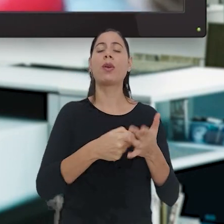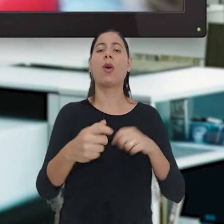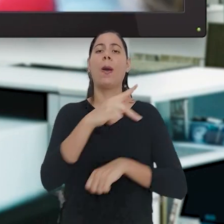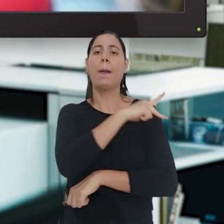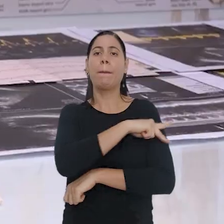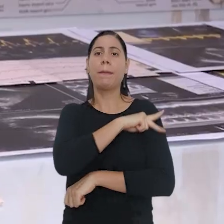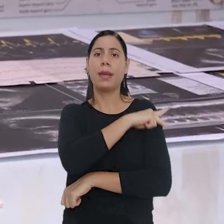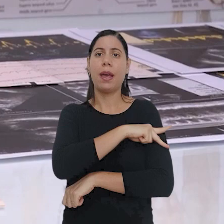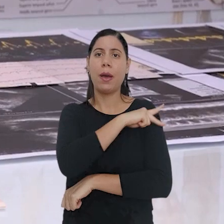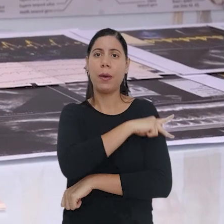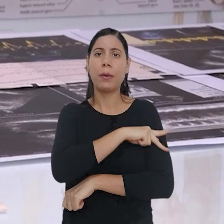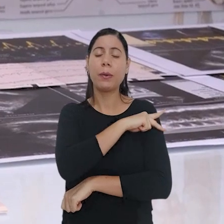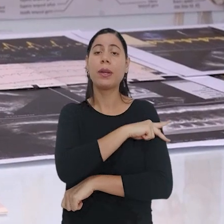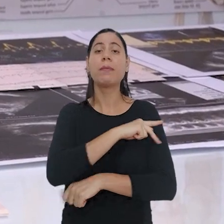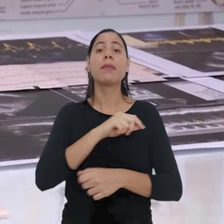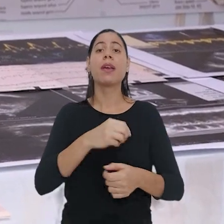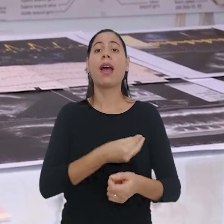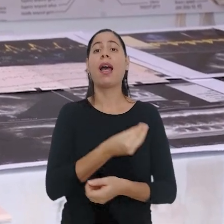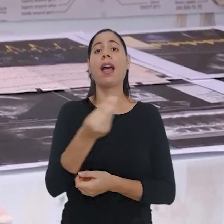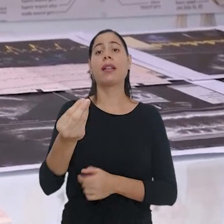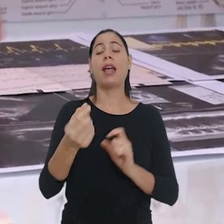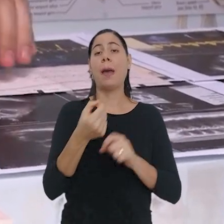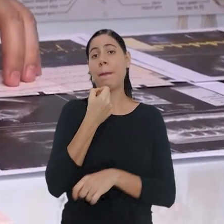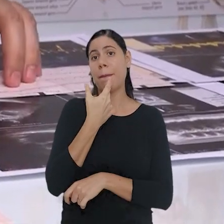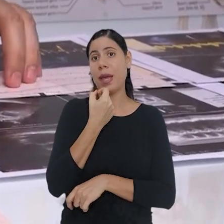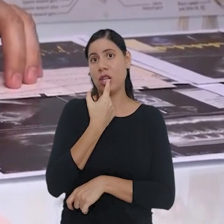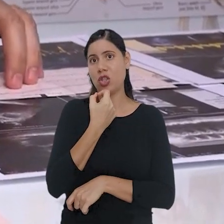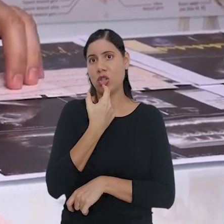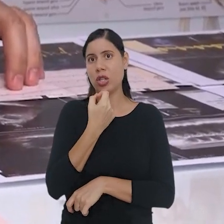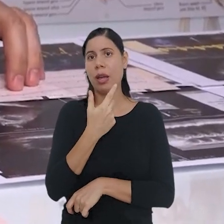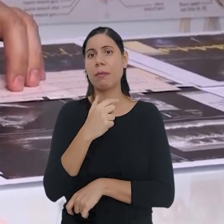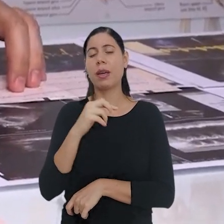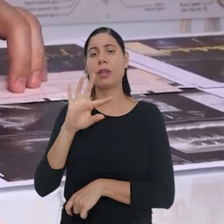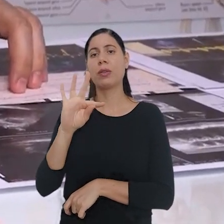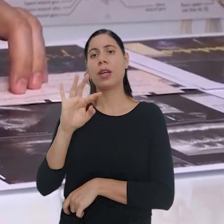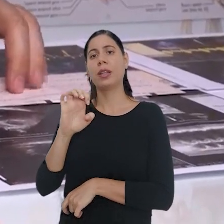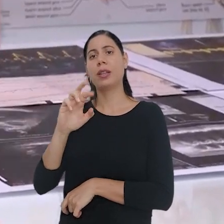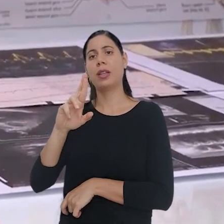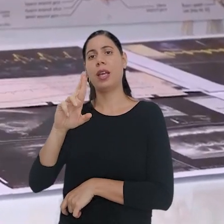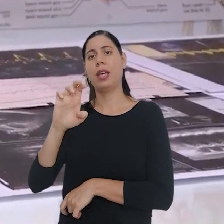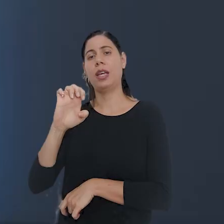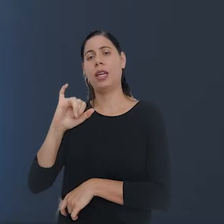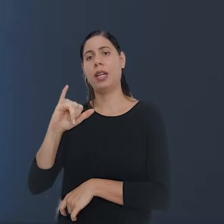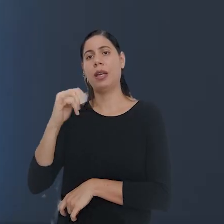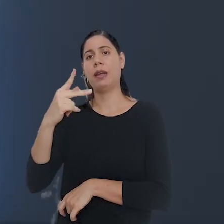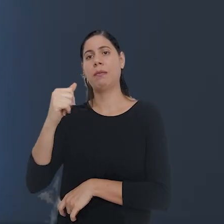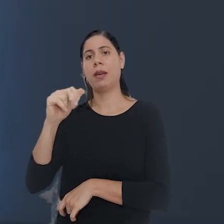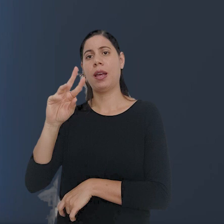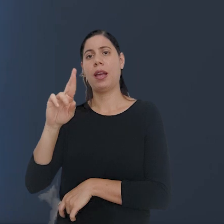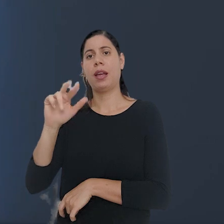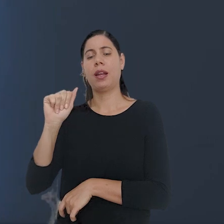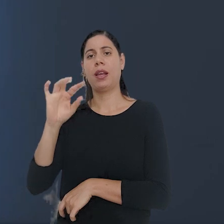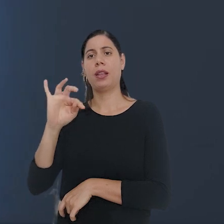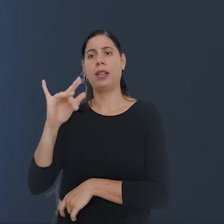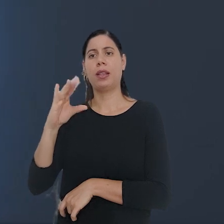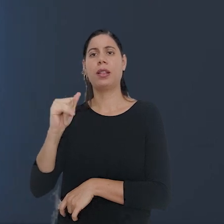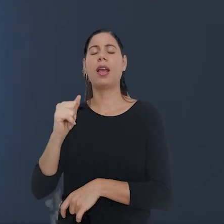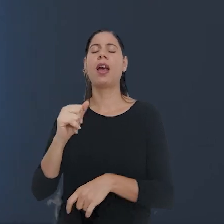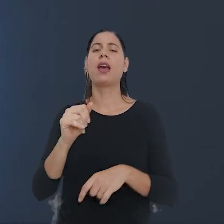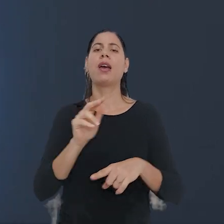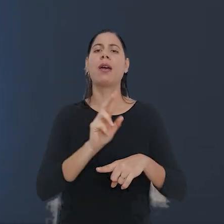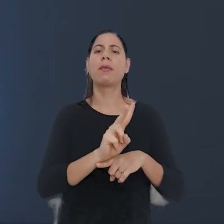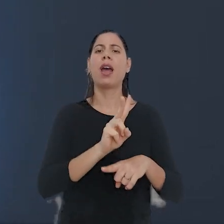e o município de Teresina a fornecerem o medicamento teriparatida, indicado para tratar doenças nas articulações